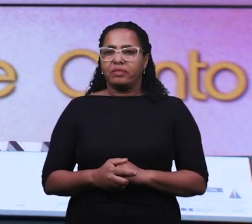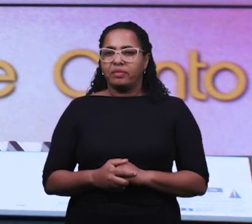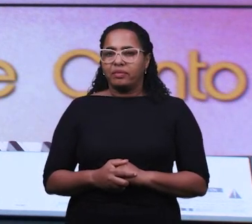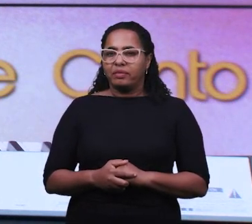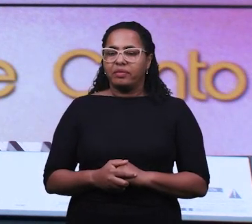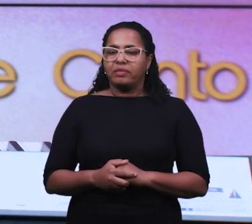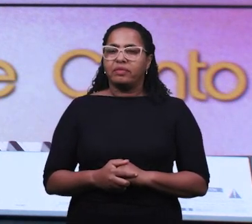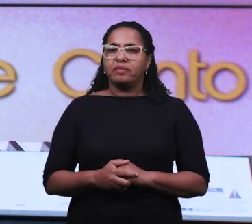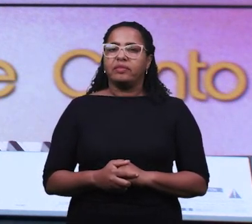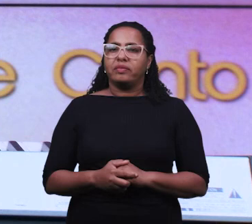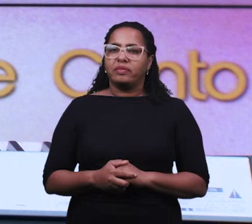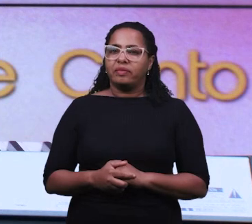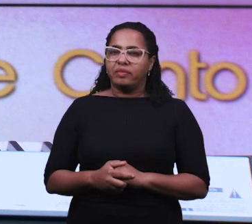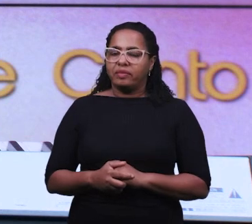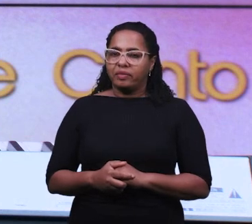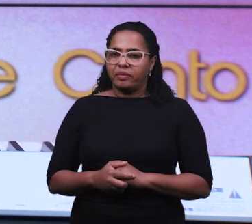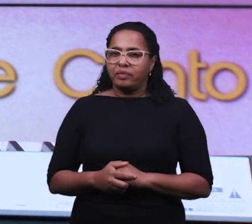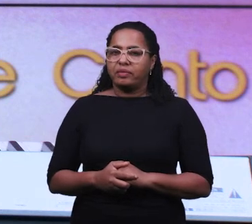Equilíbrio.